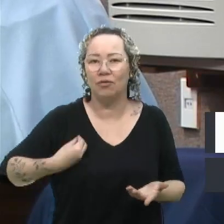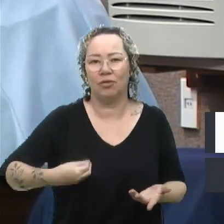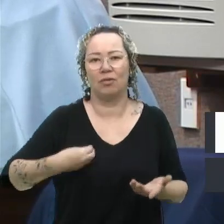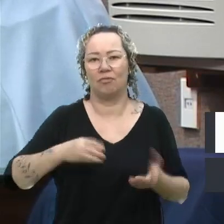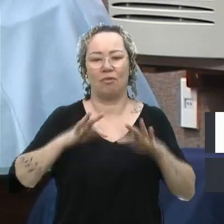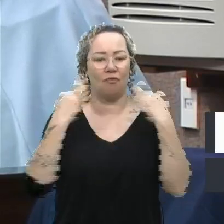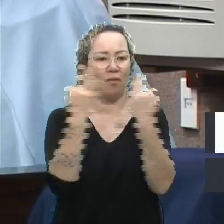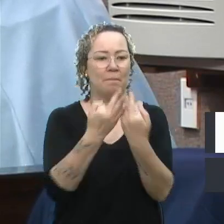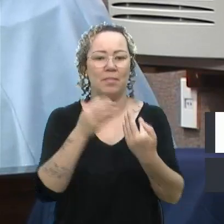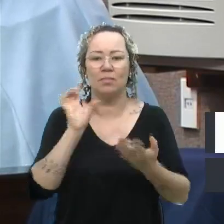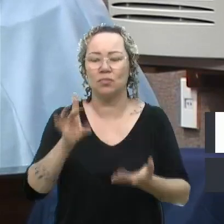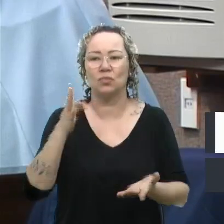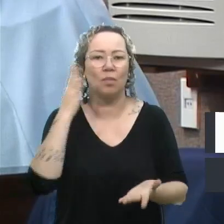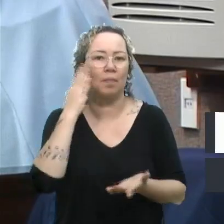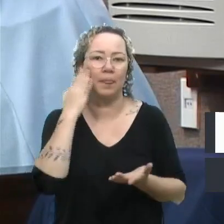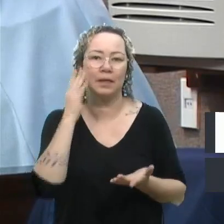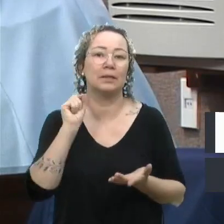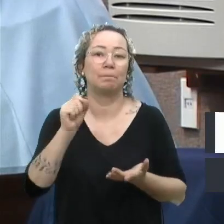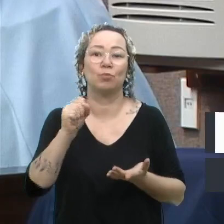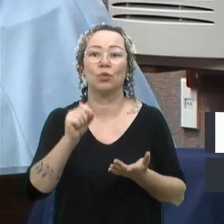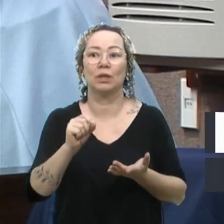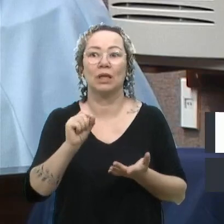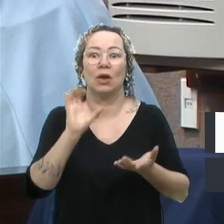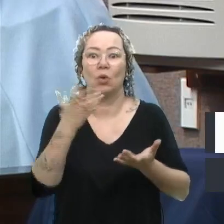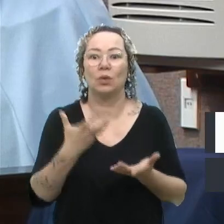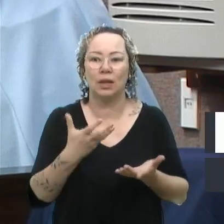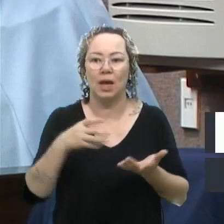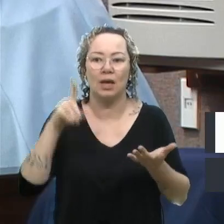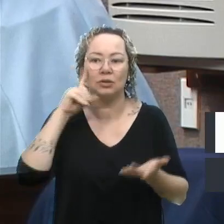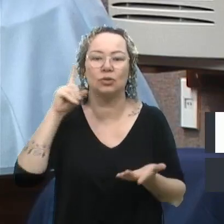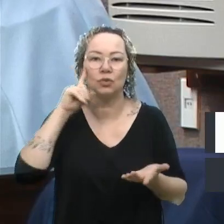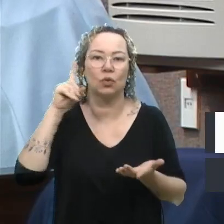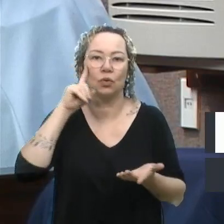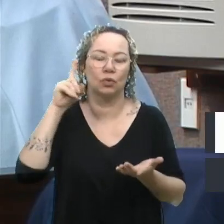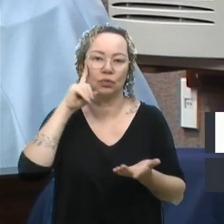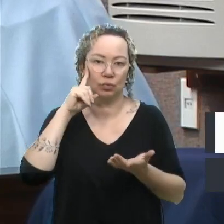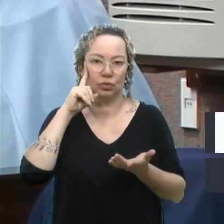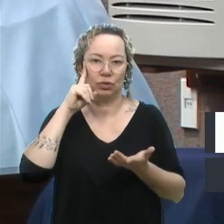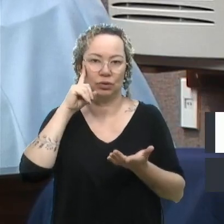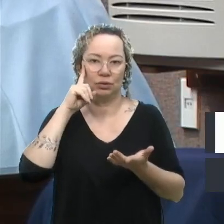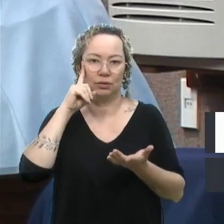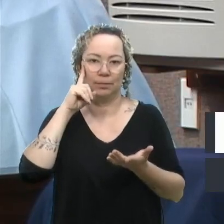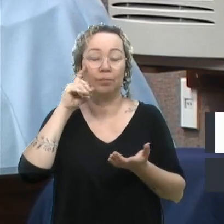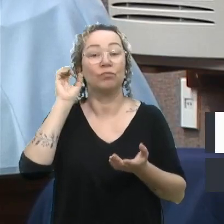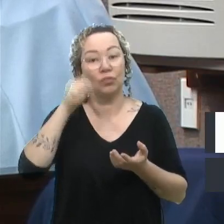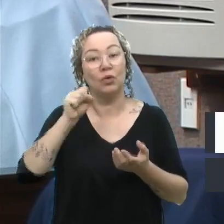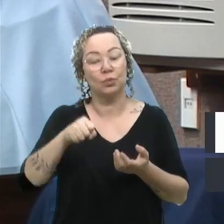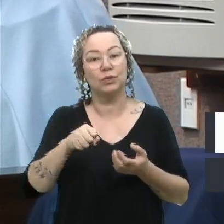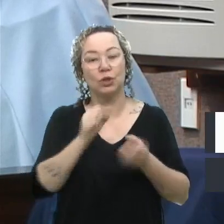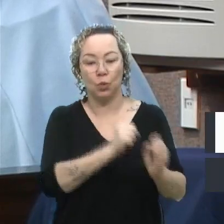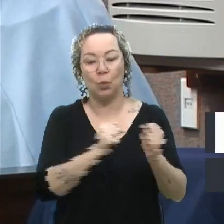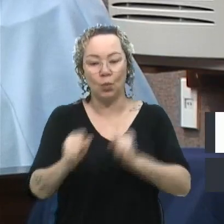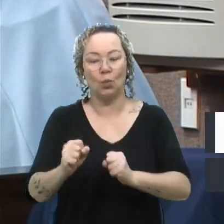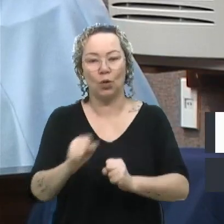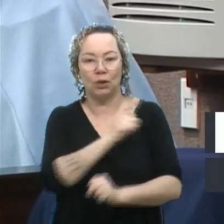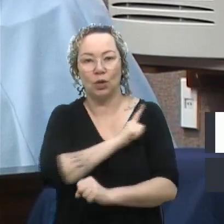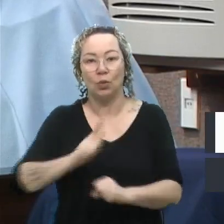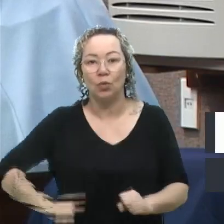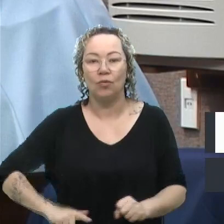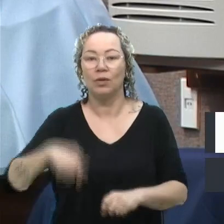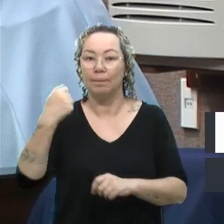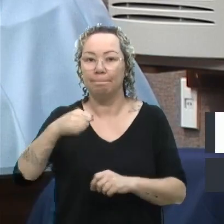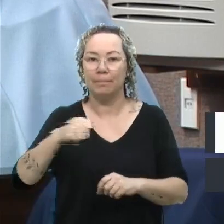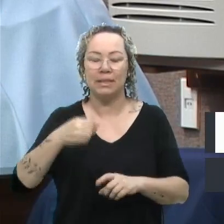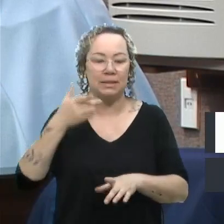das dificuldades que enfrentam diariamente. Então, o poder público tem que ter esse olhar sensível a